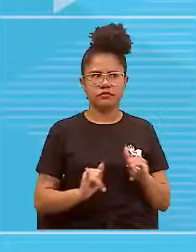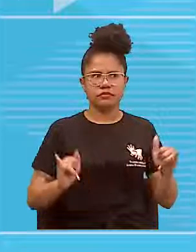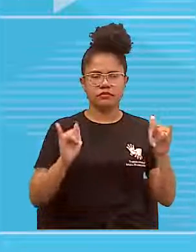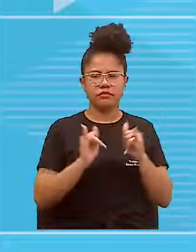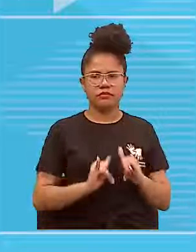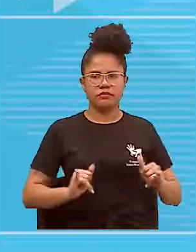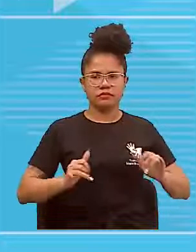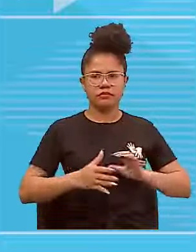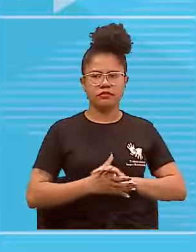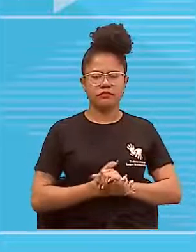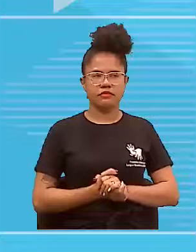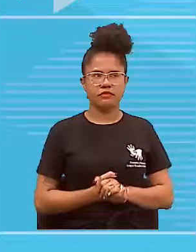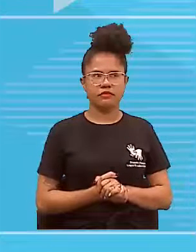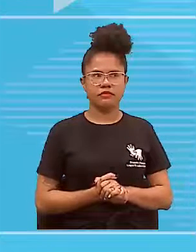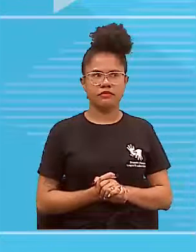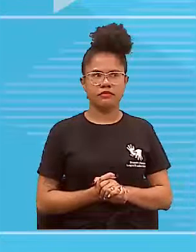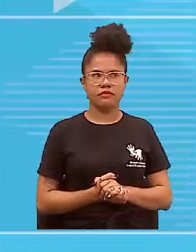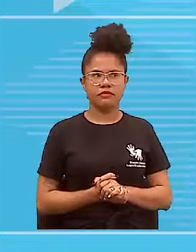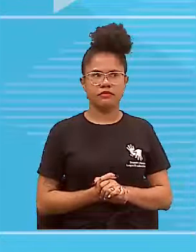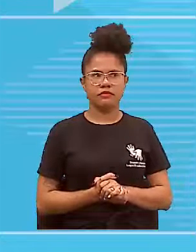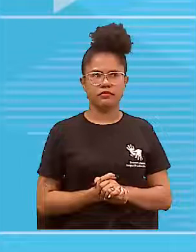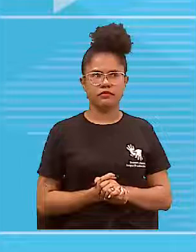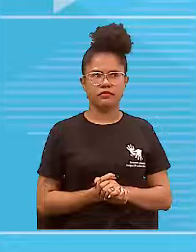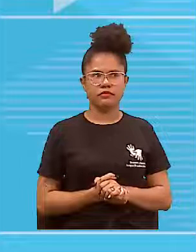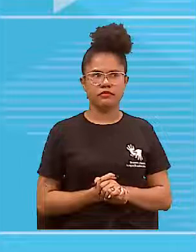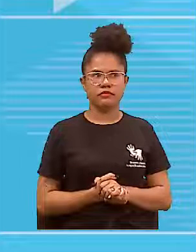em conhecimento.